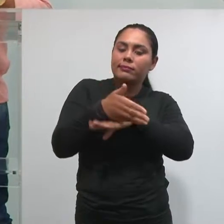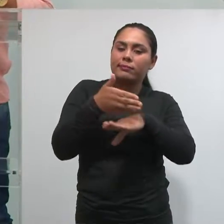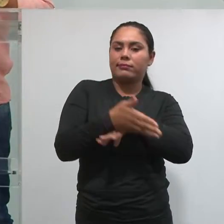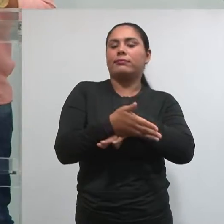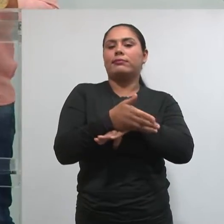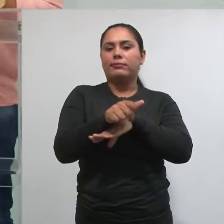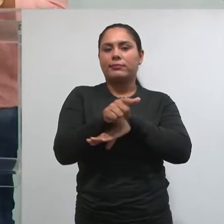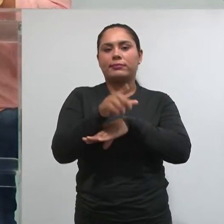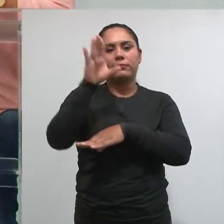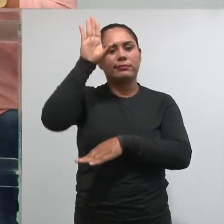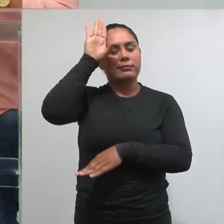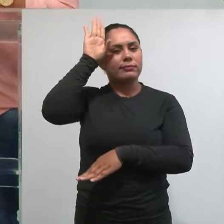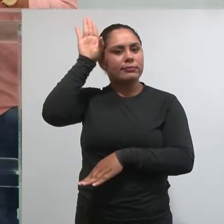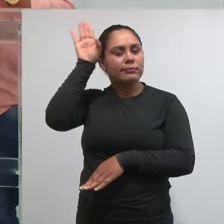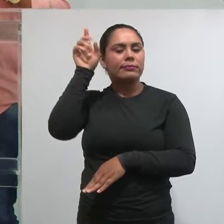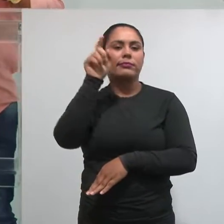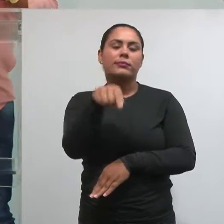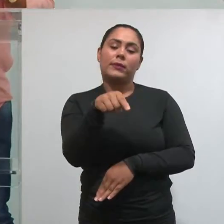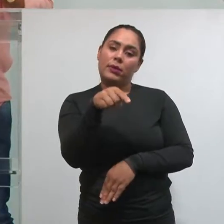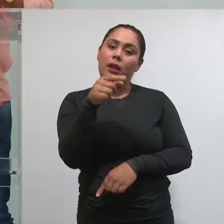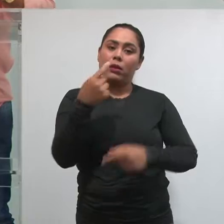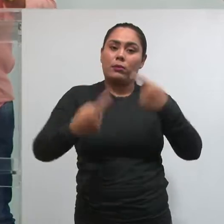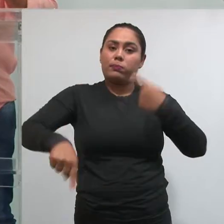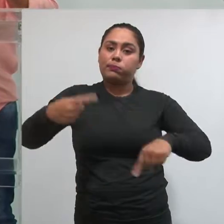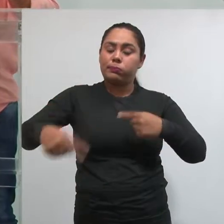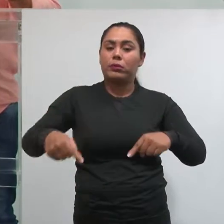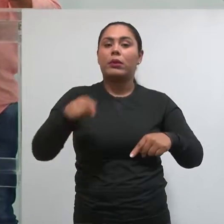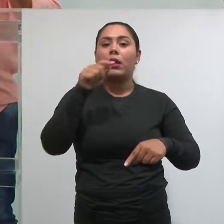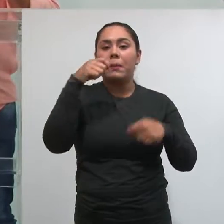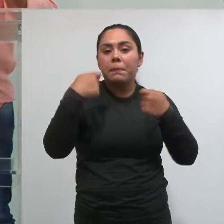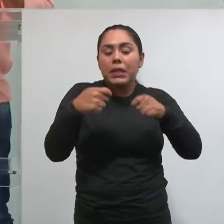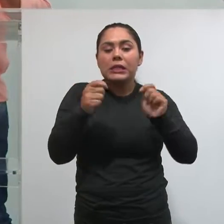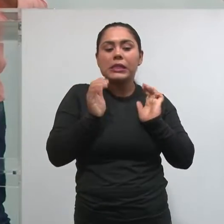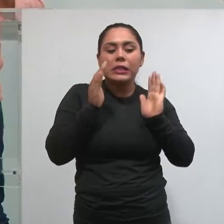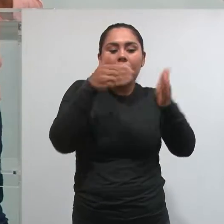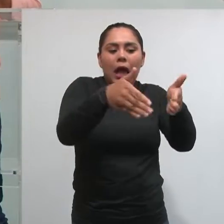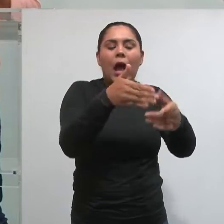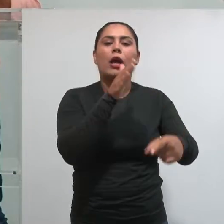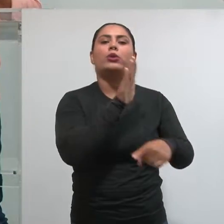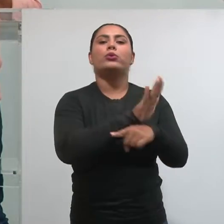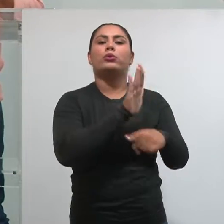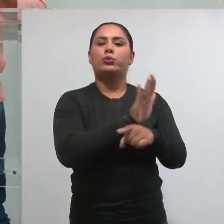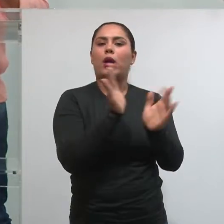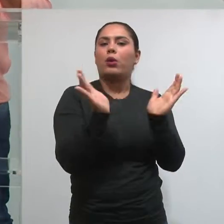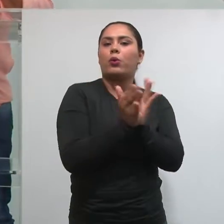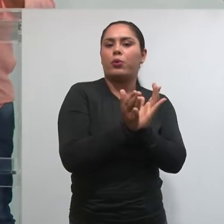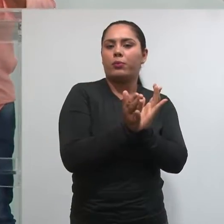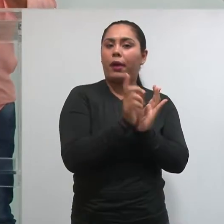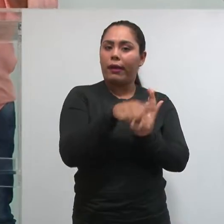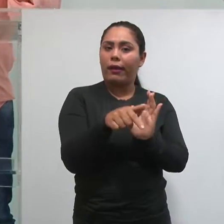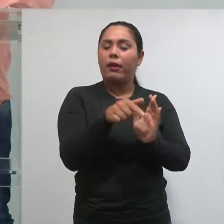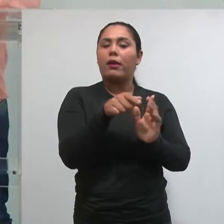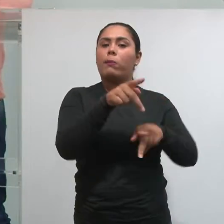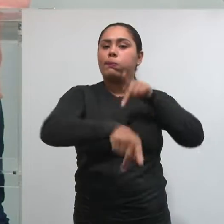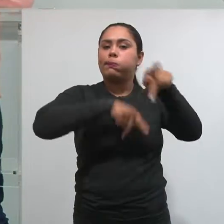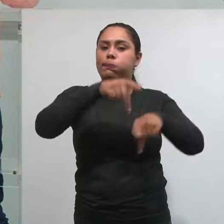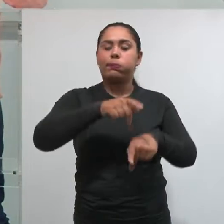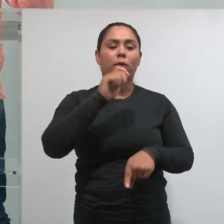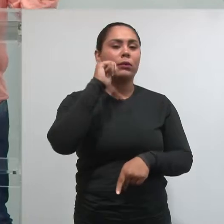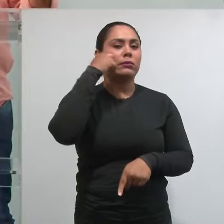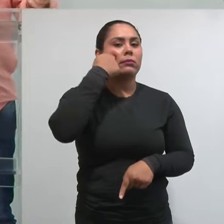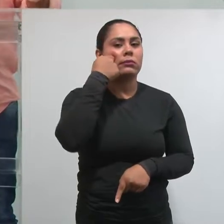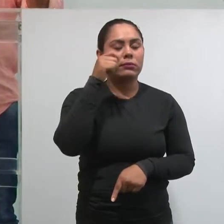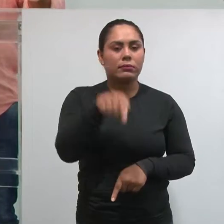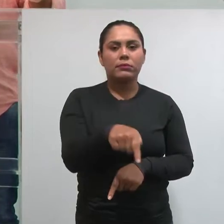esses estudantes. Então, essa é uma política distributiva, porque ela atende a um grupo específico, que é a população negra, no